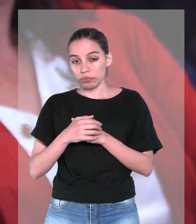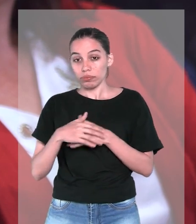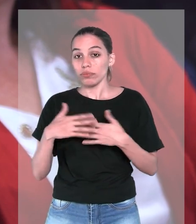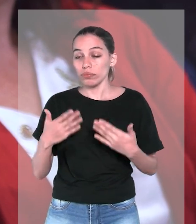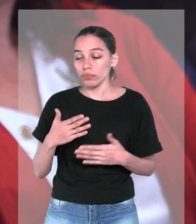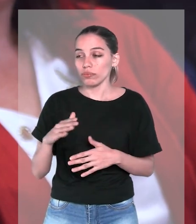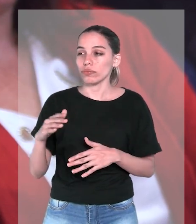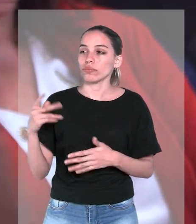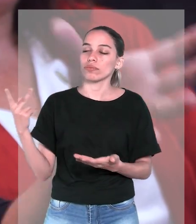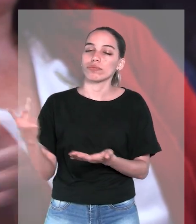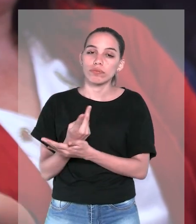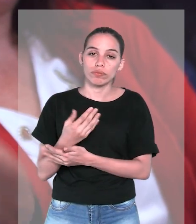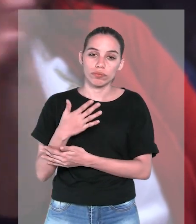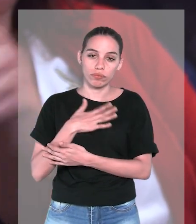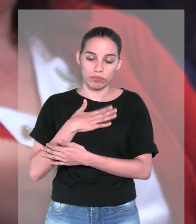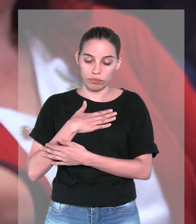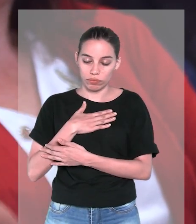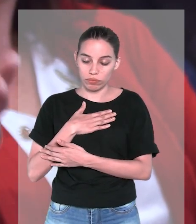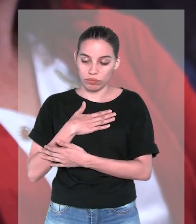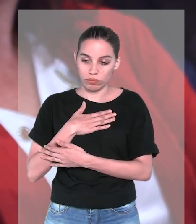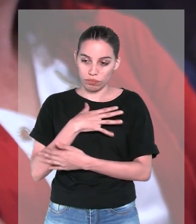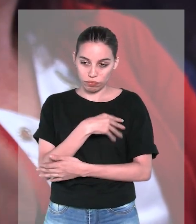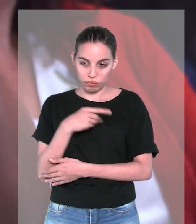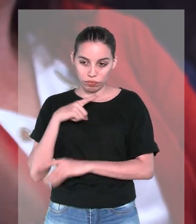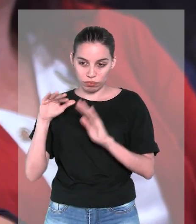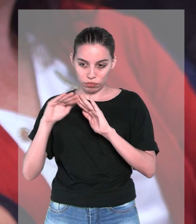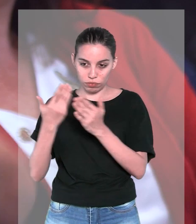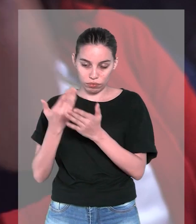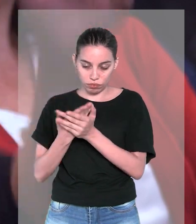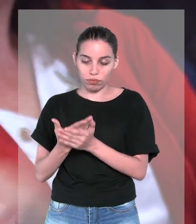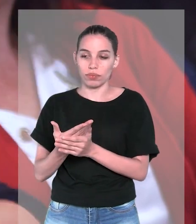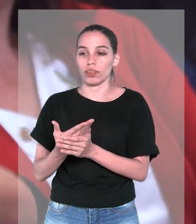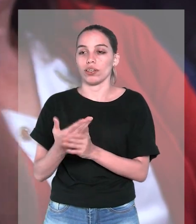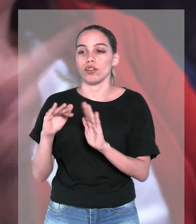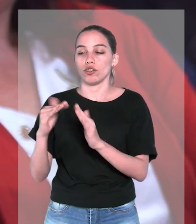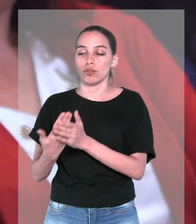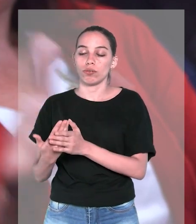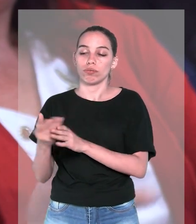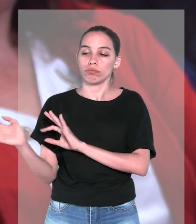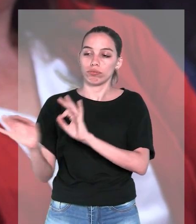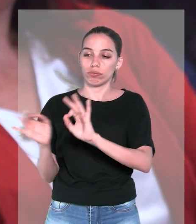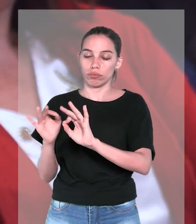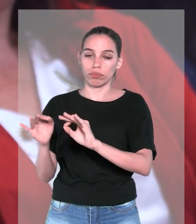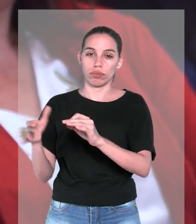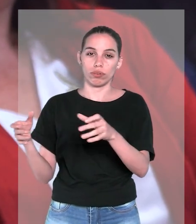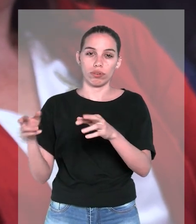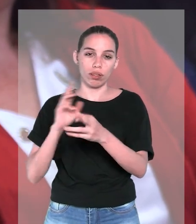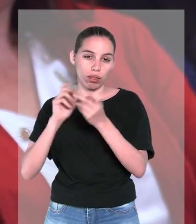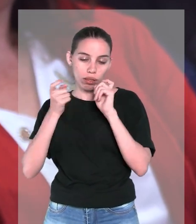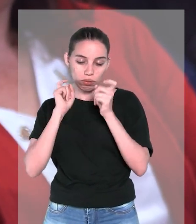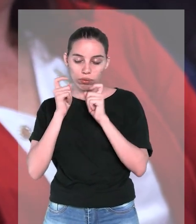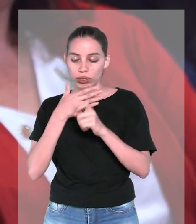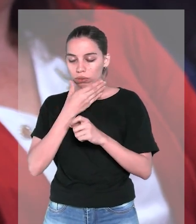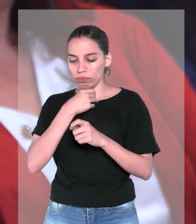conexão que eu acho que foi perdida aí ao longo, enfim, por conta de movimentos desse mundo moderno mesmo que a gente